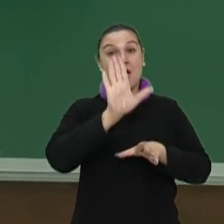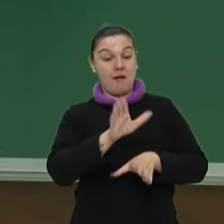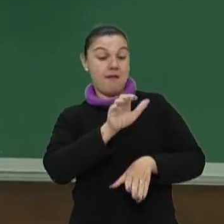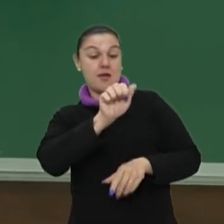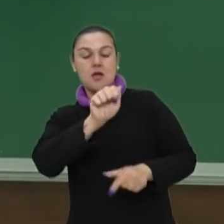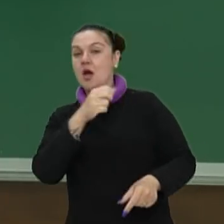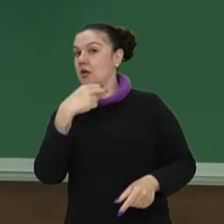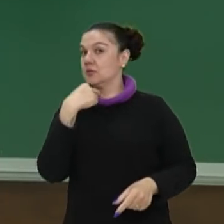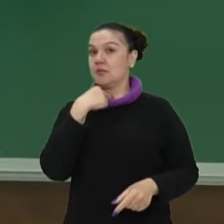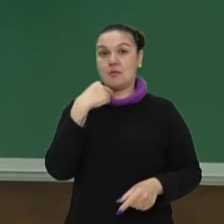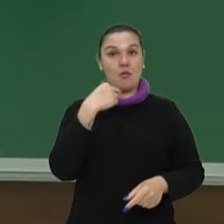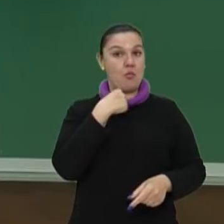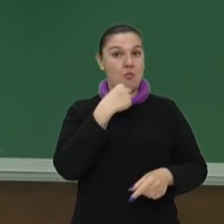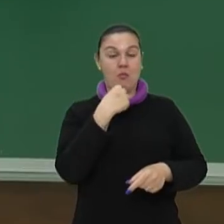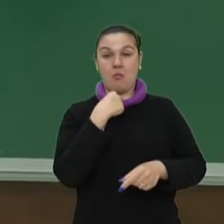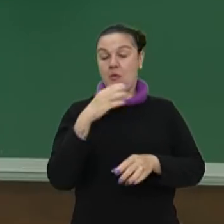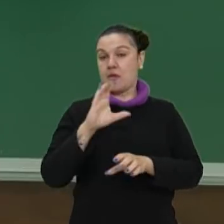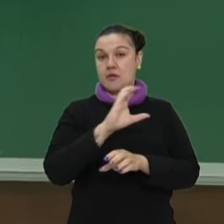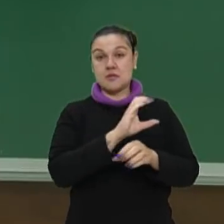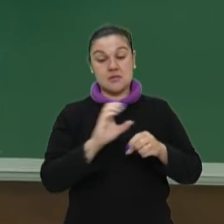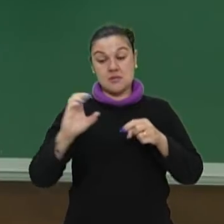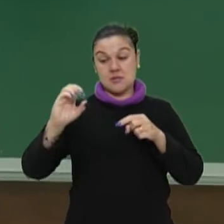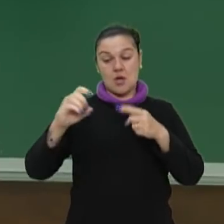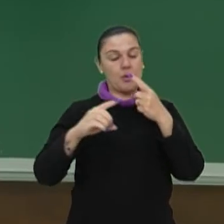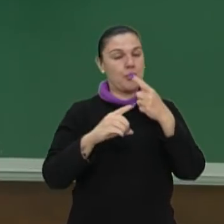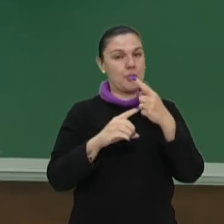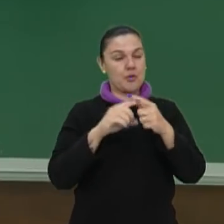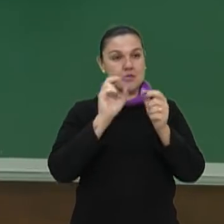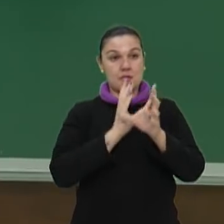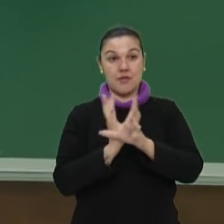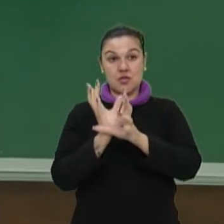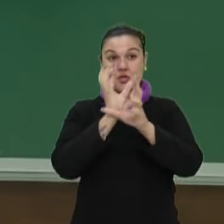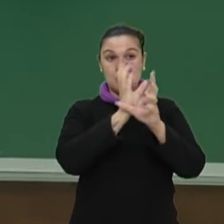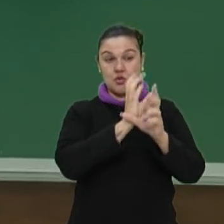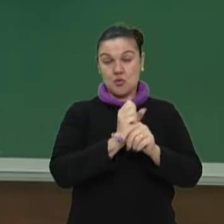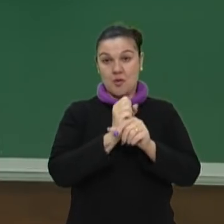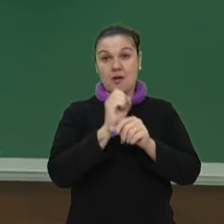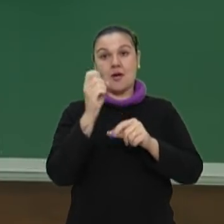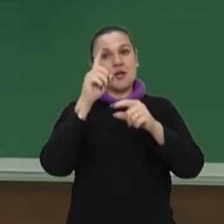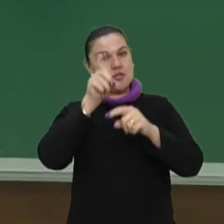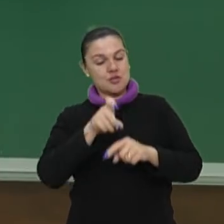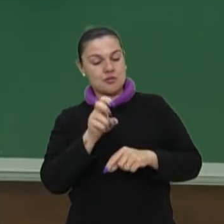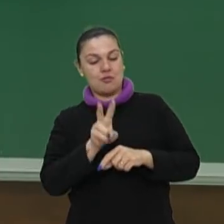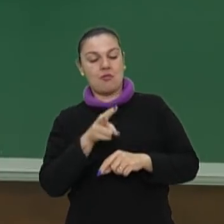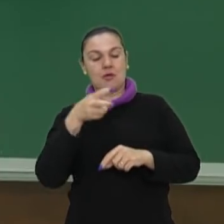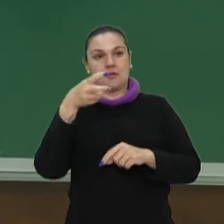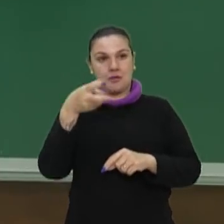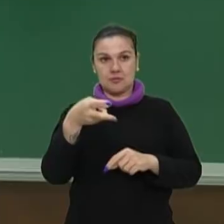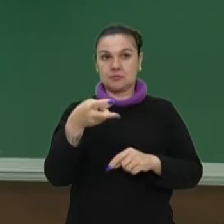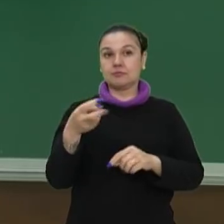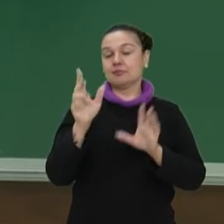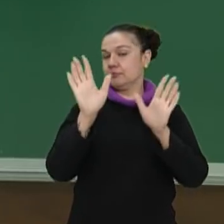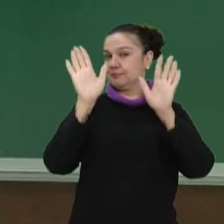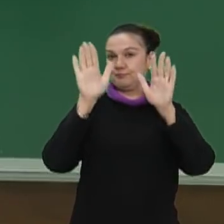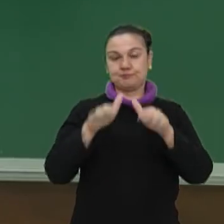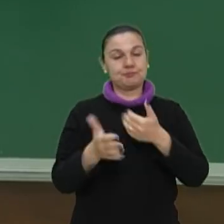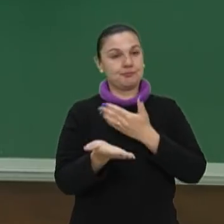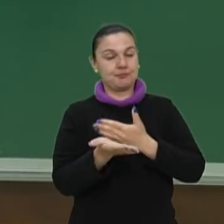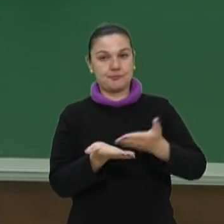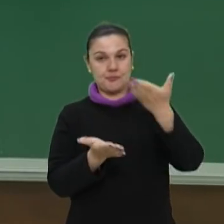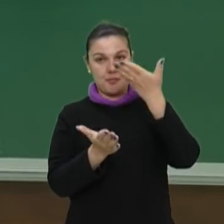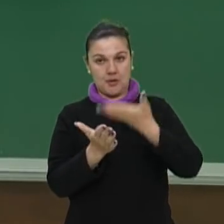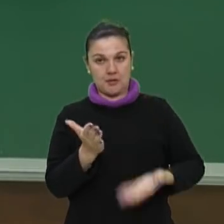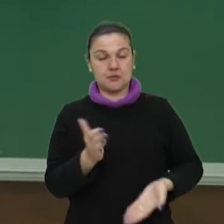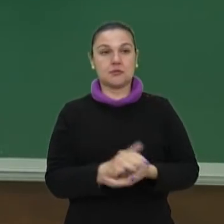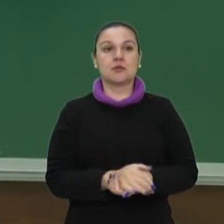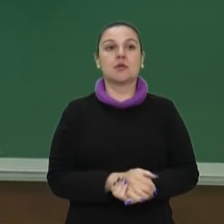o x ao quadrado e não temos mais a equação do segundo grau. Lembre-se que para ser do segundo grau tem que aparecer x ao quadrado, ok? O x